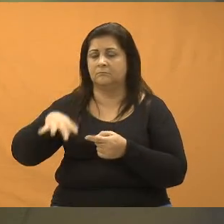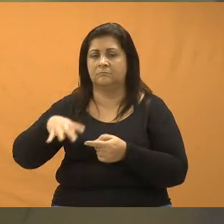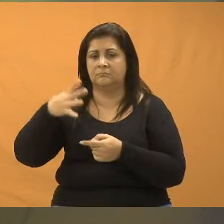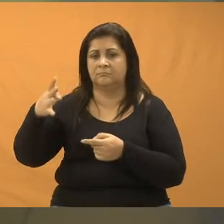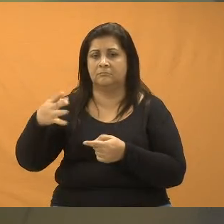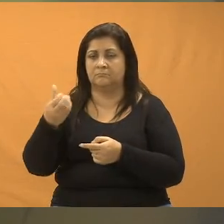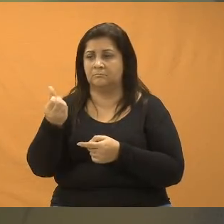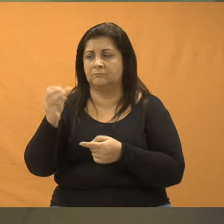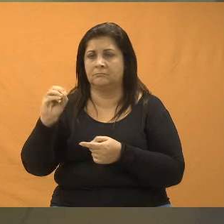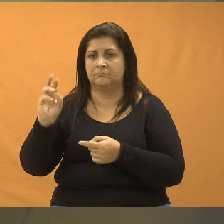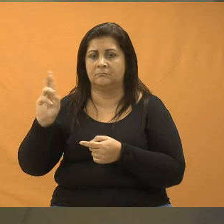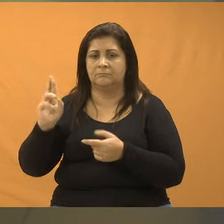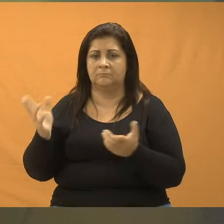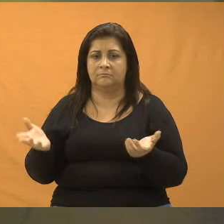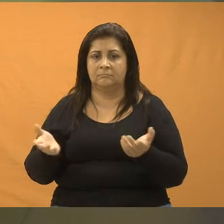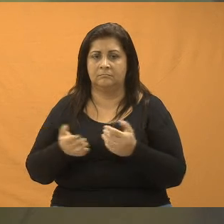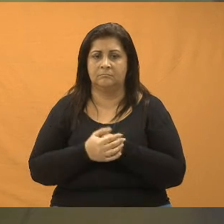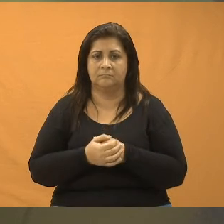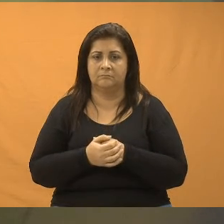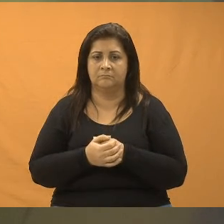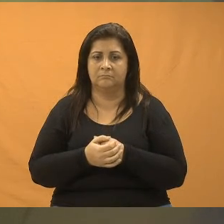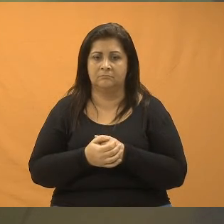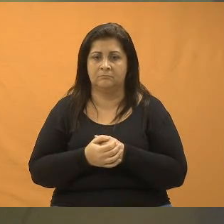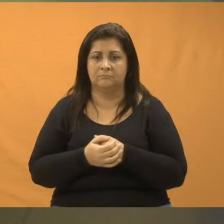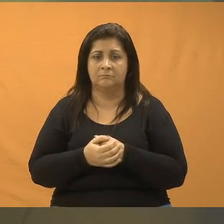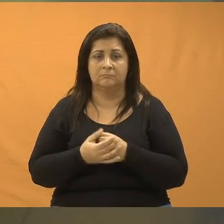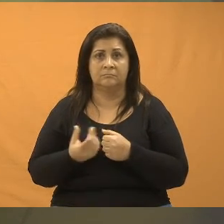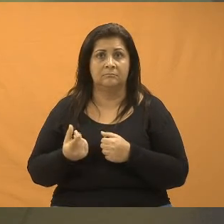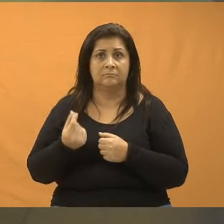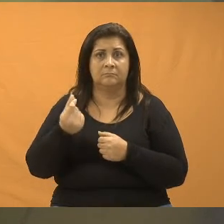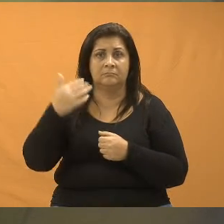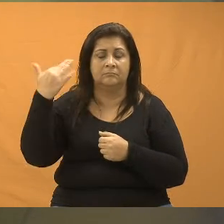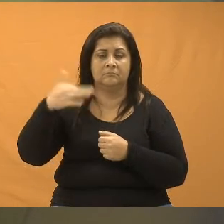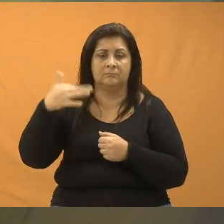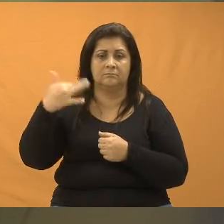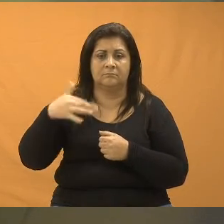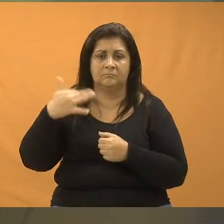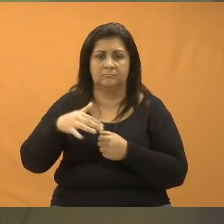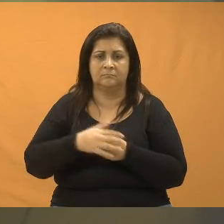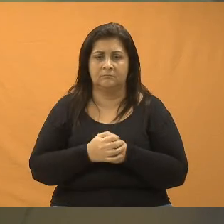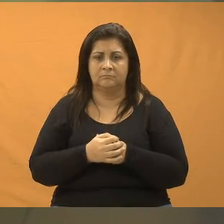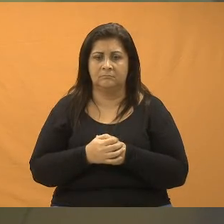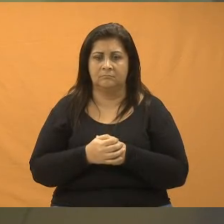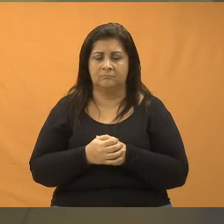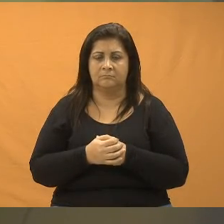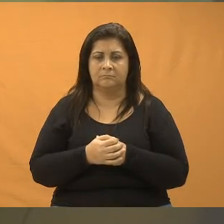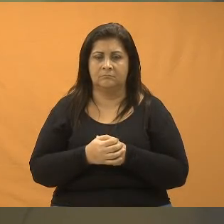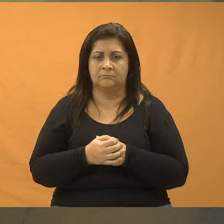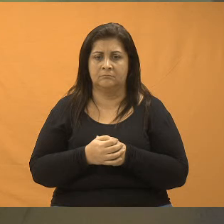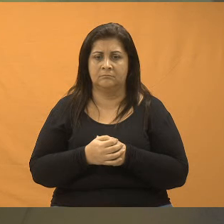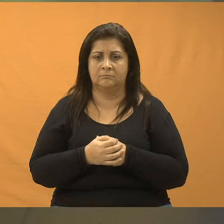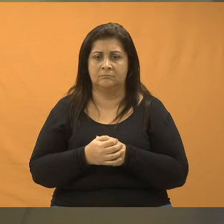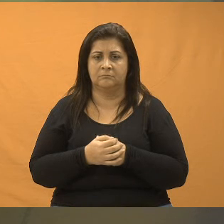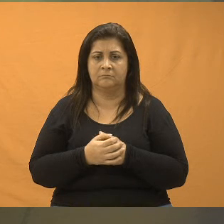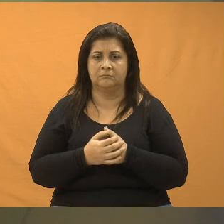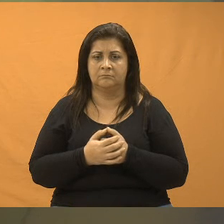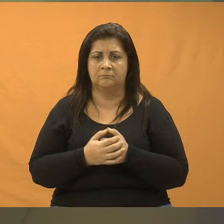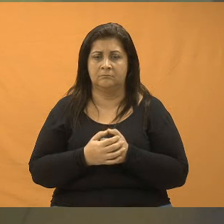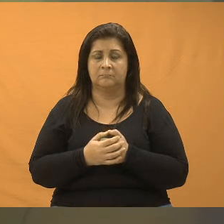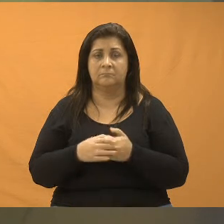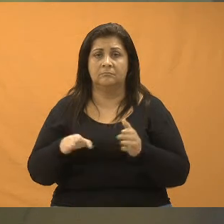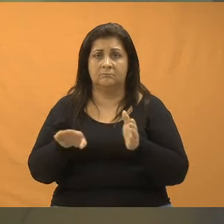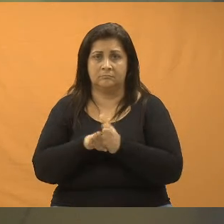era 60. Então, eram valores muito mais. Chegou faturas, então, chegou